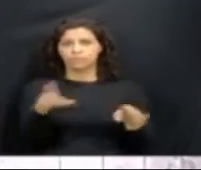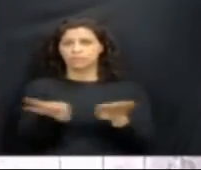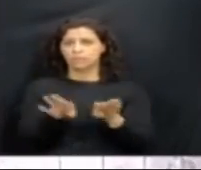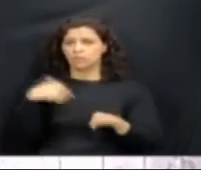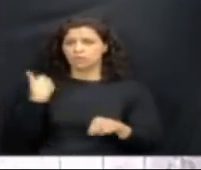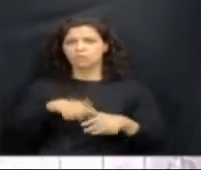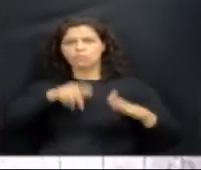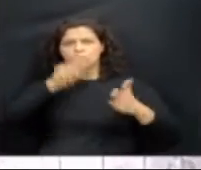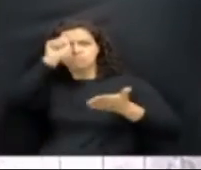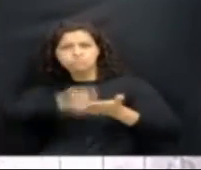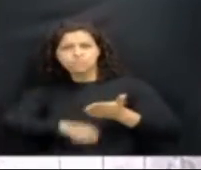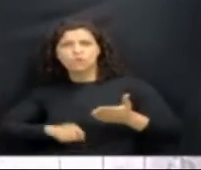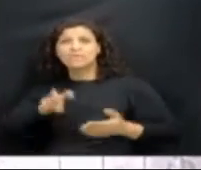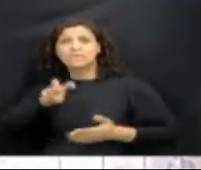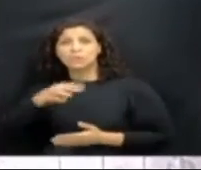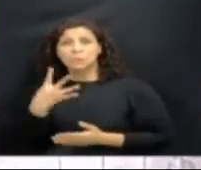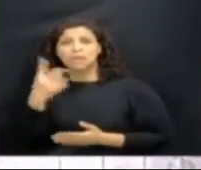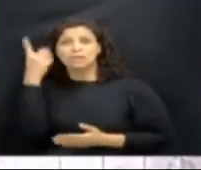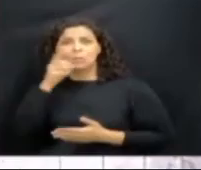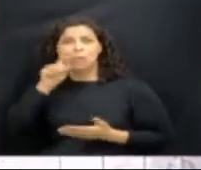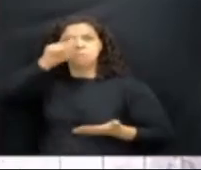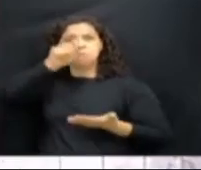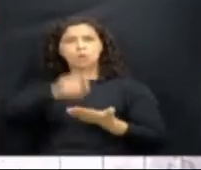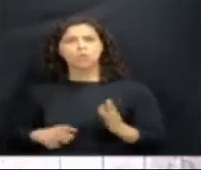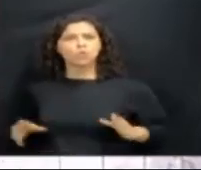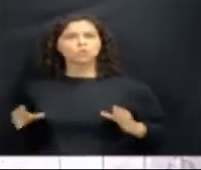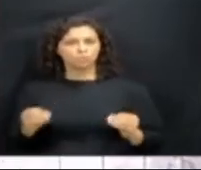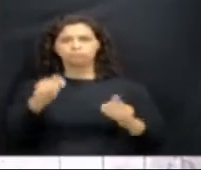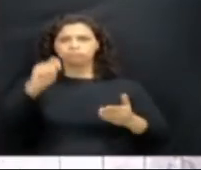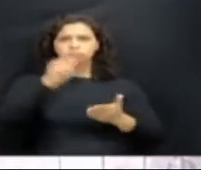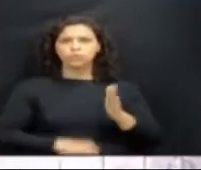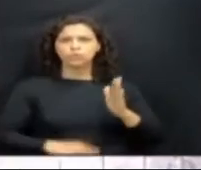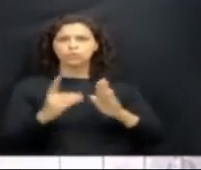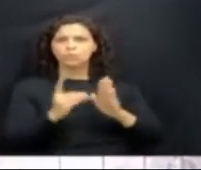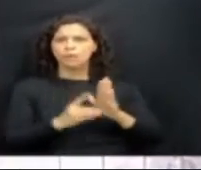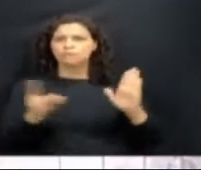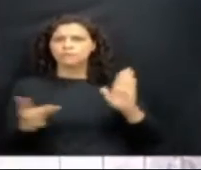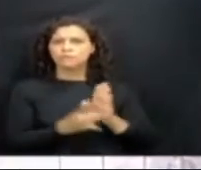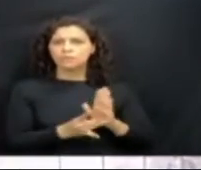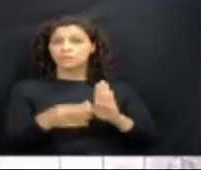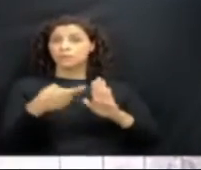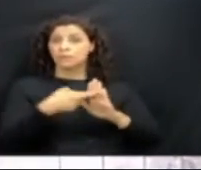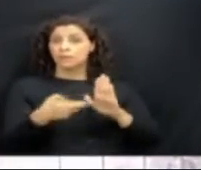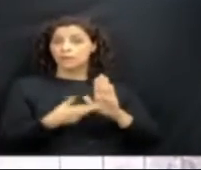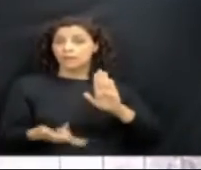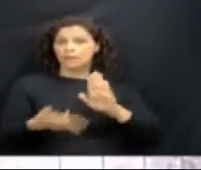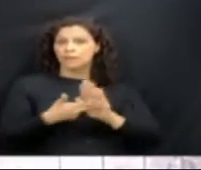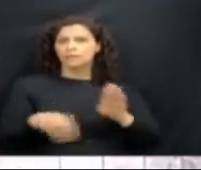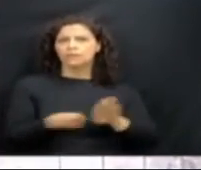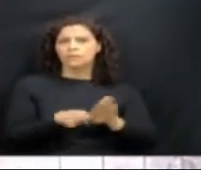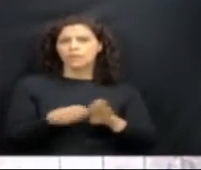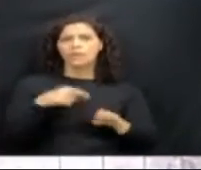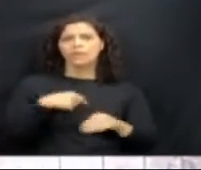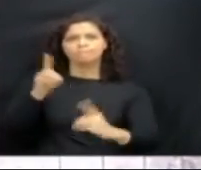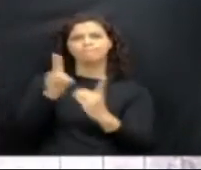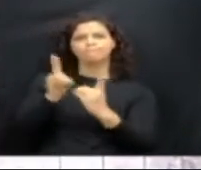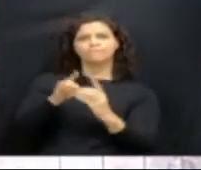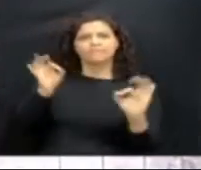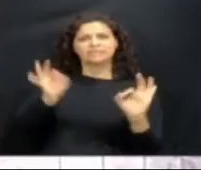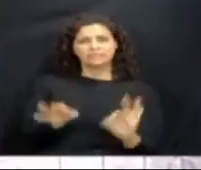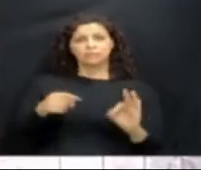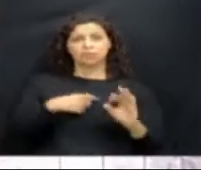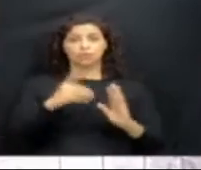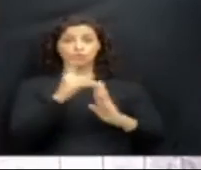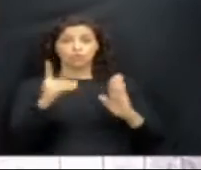um manifesto assinado por 54, todos nós aqui. E as condicionantes e as emendas são para atender o que estava